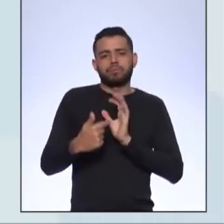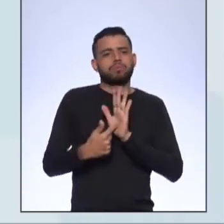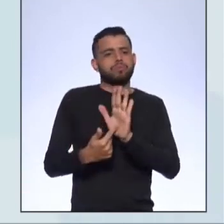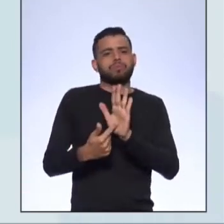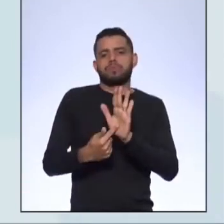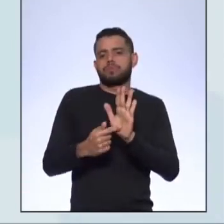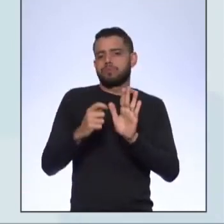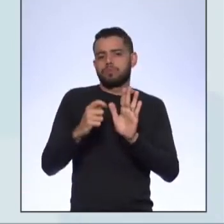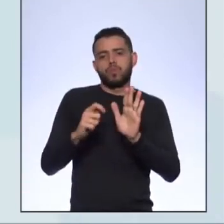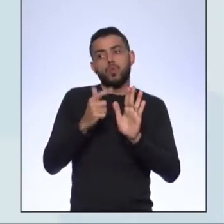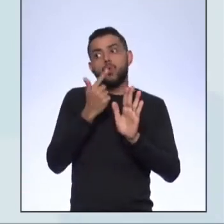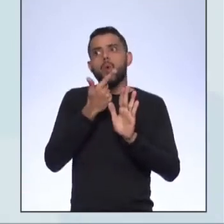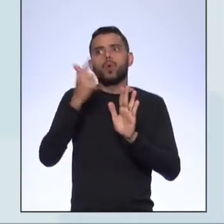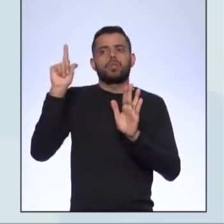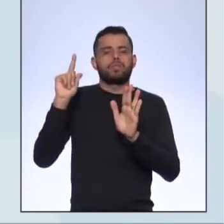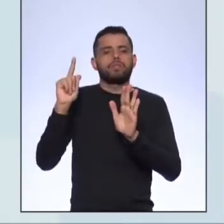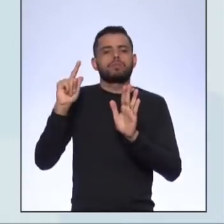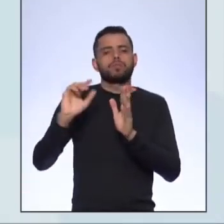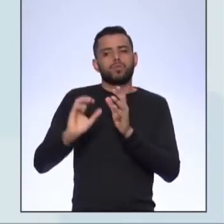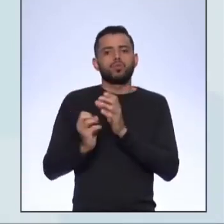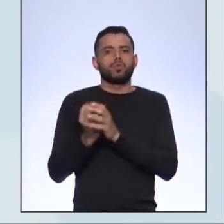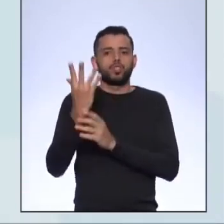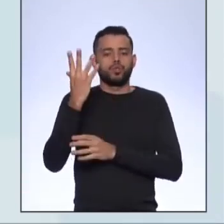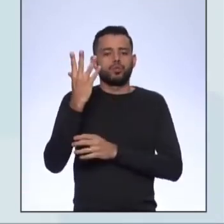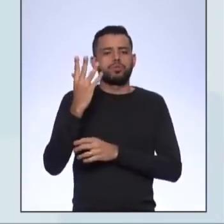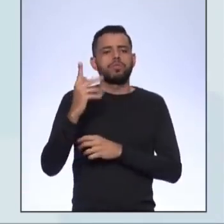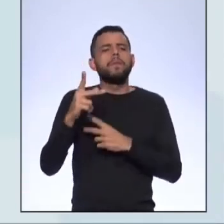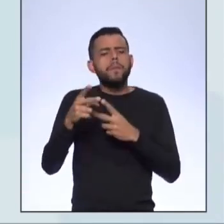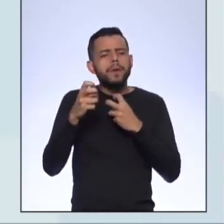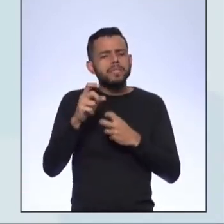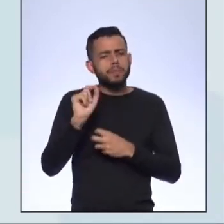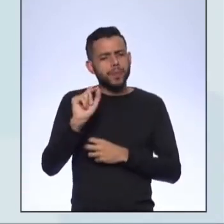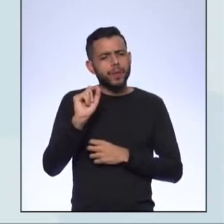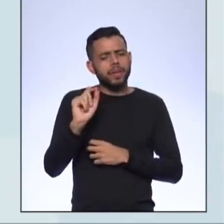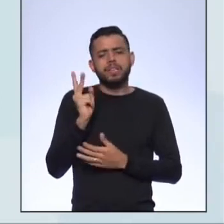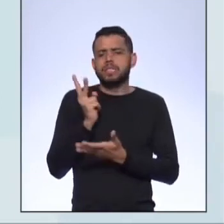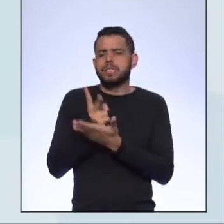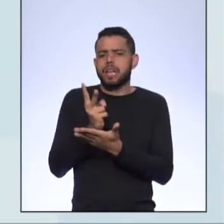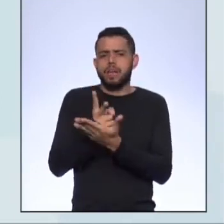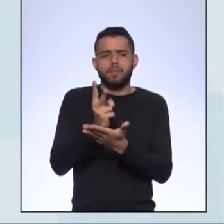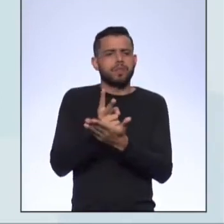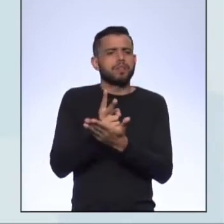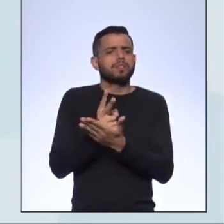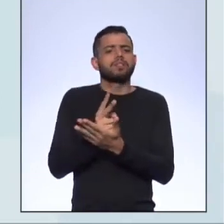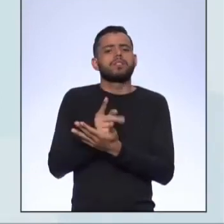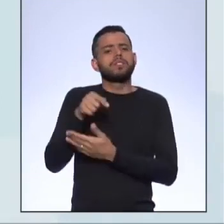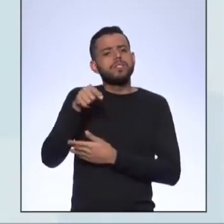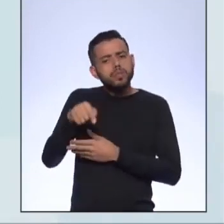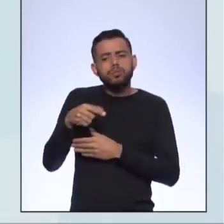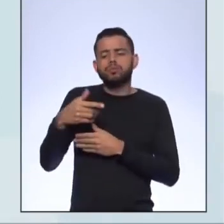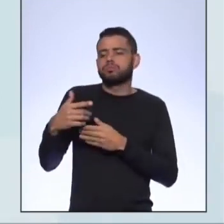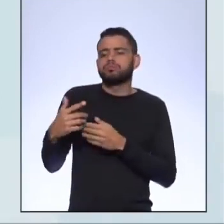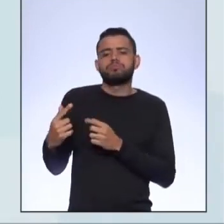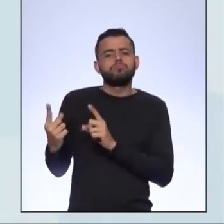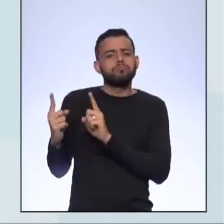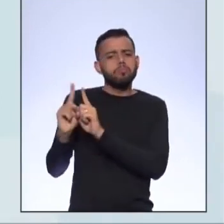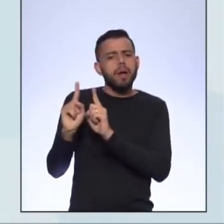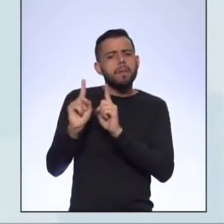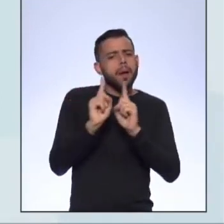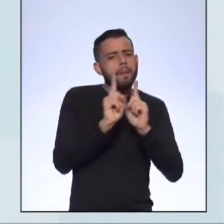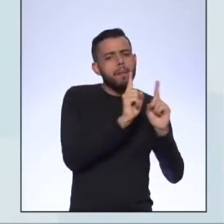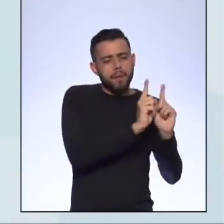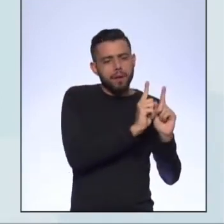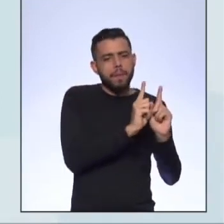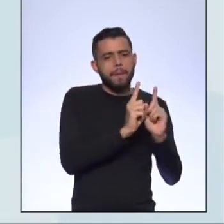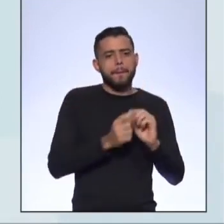momento esse fator surgiu, então ele percebeu que sempre esses fatores eles eram passados em pares, tá? Eles existiam em